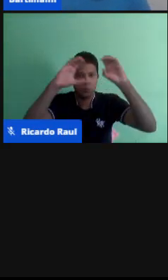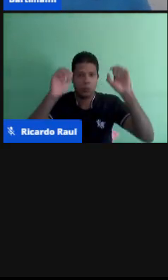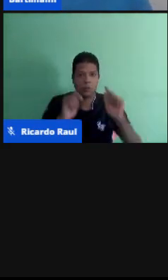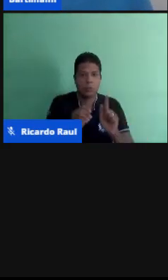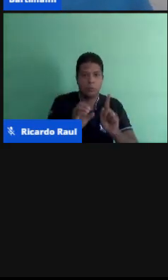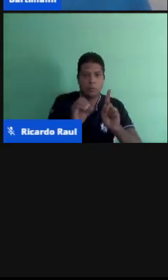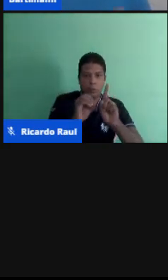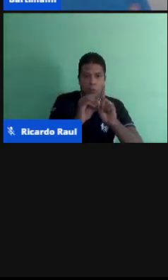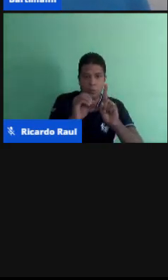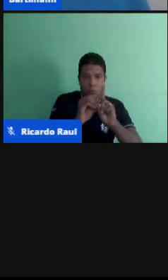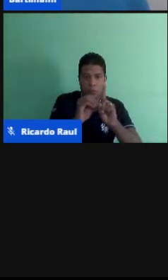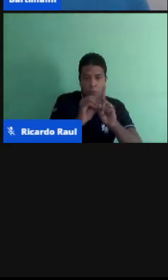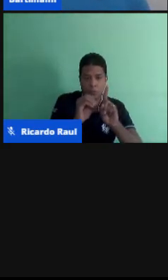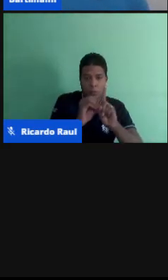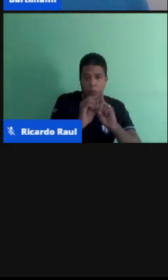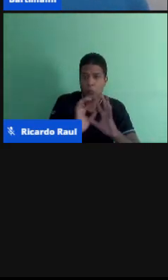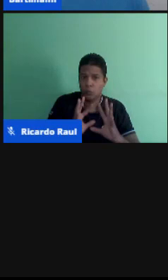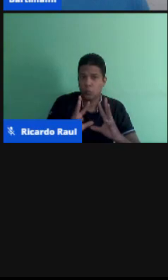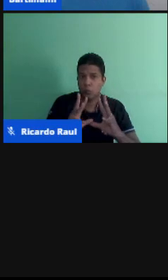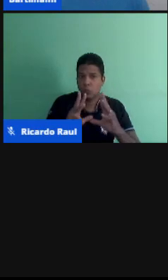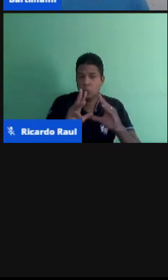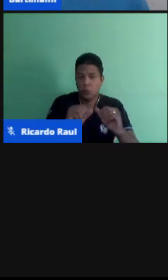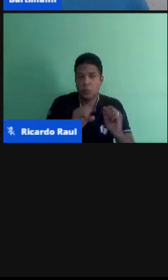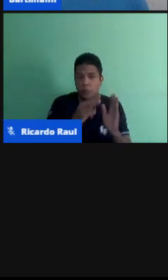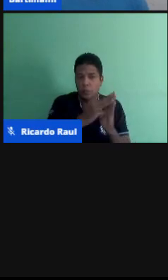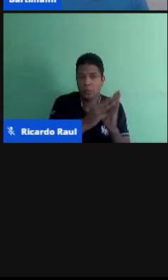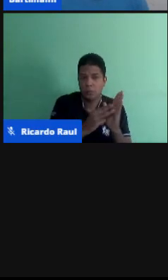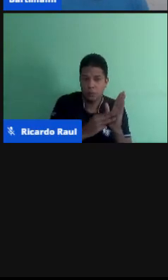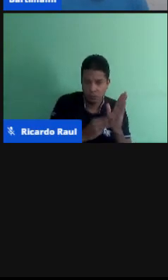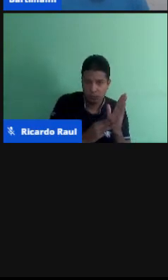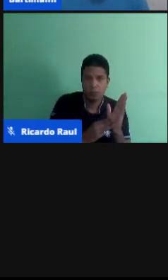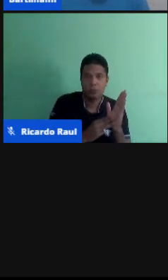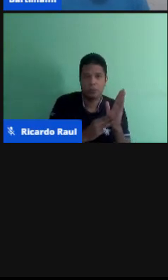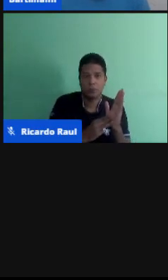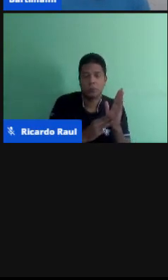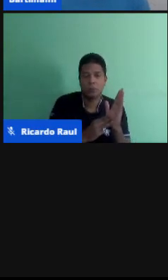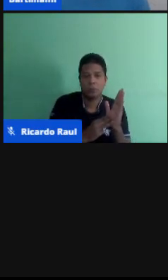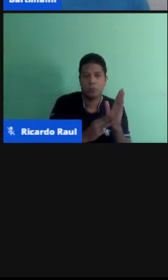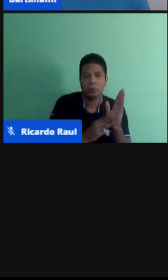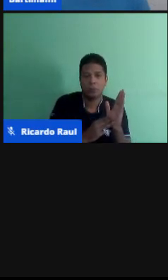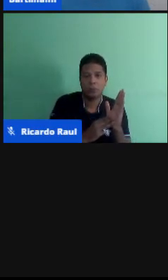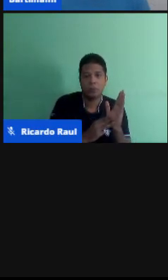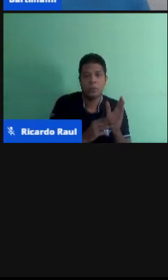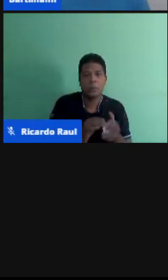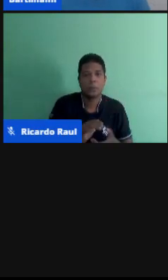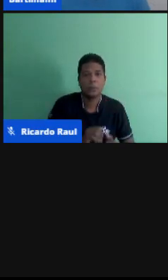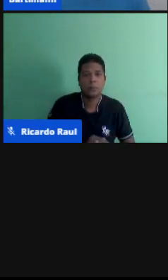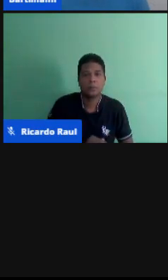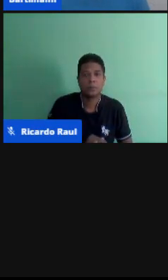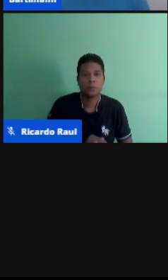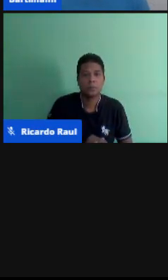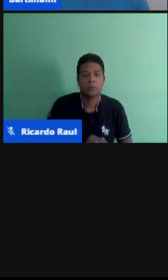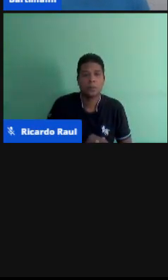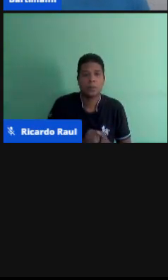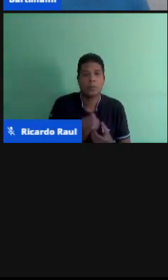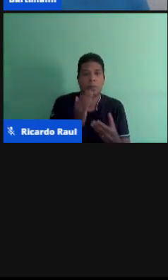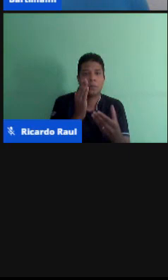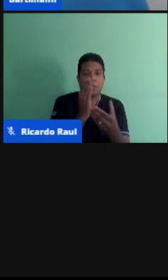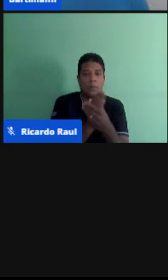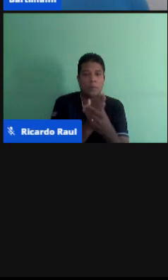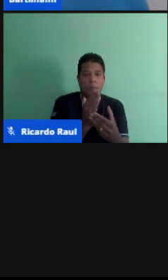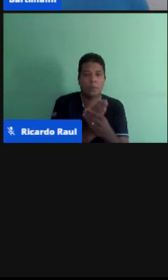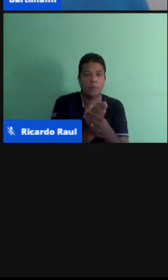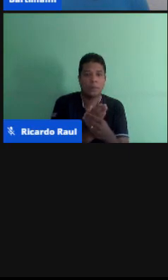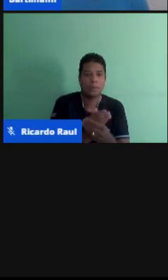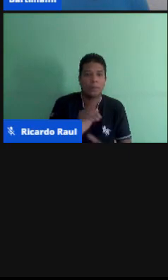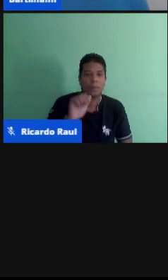Engine, e toda a metodologia ela está disponibilizada para vocês num documento chamado ATBD,